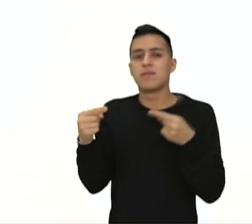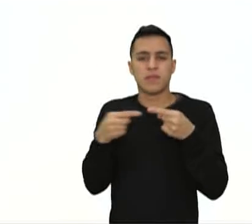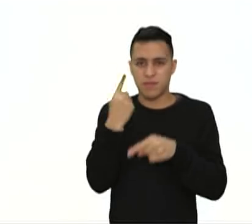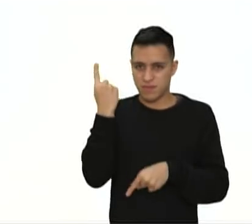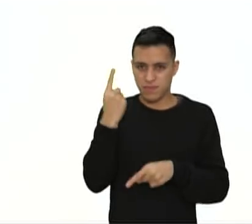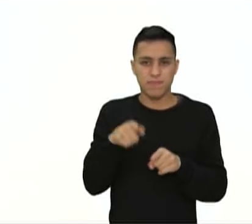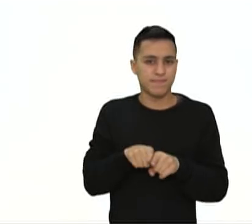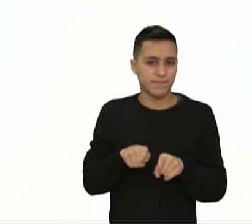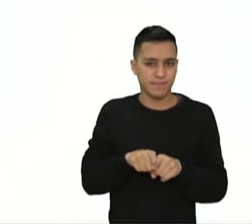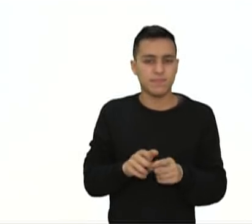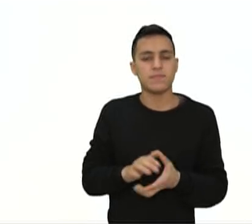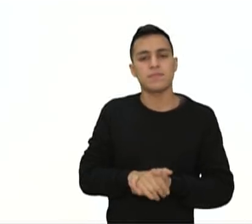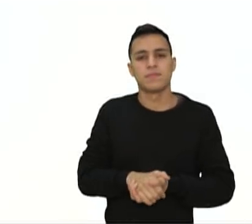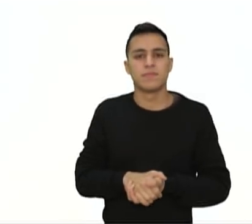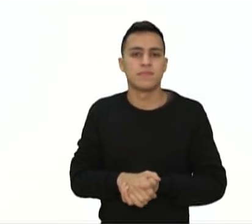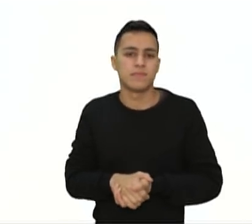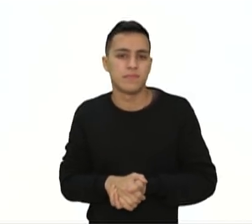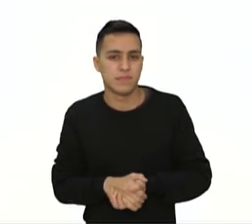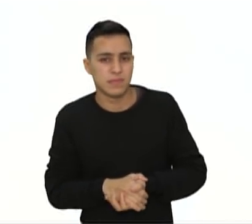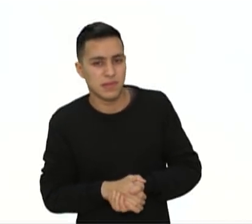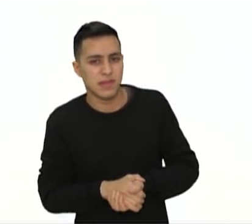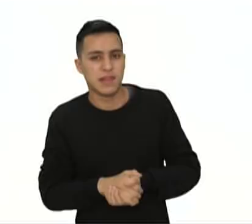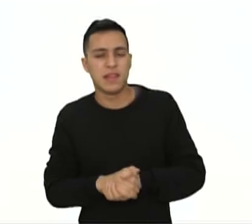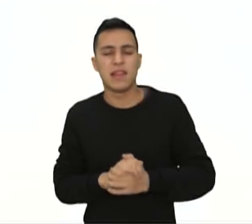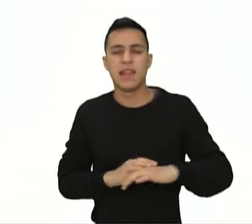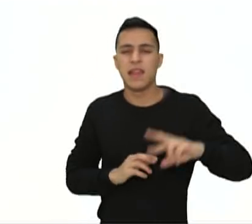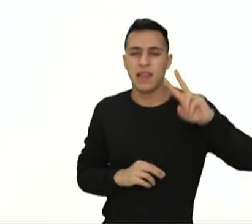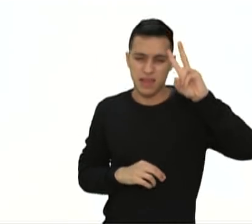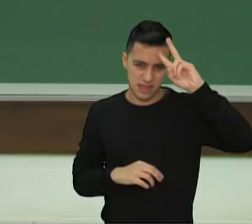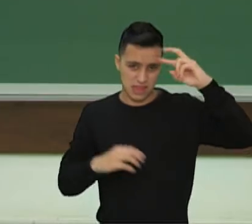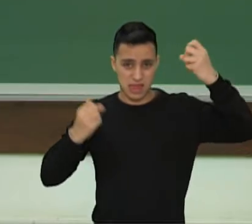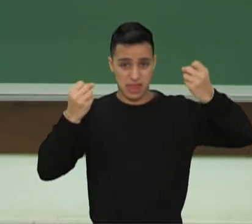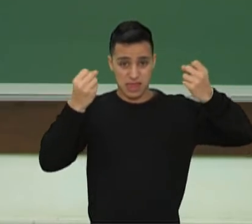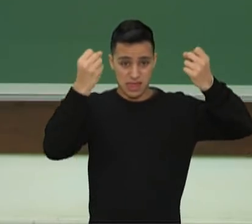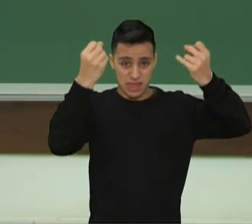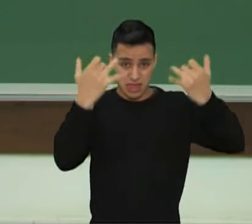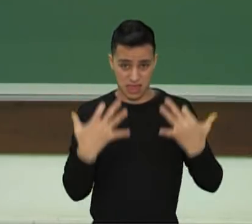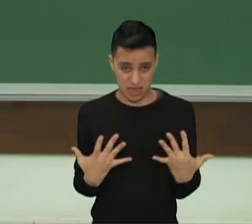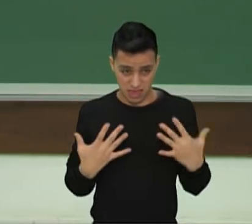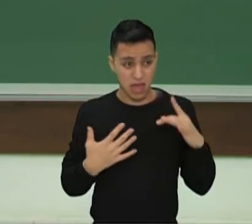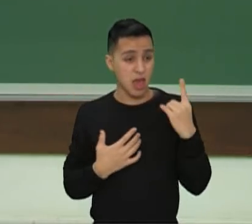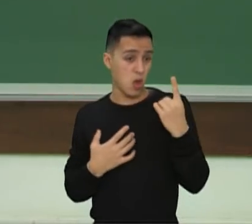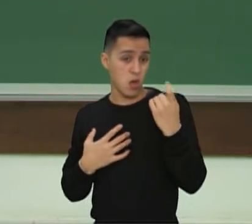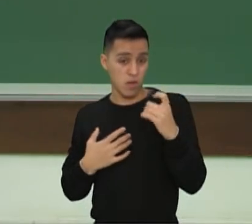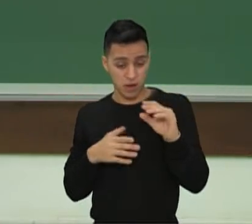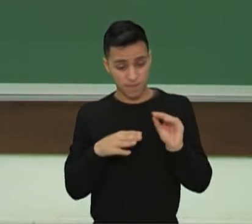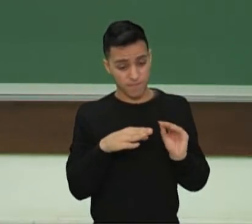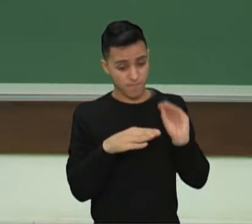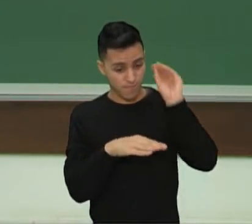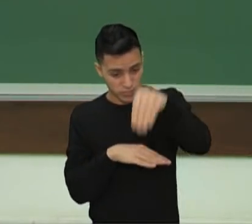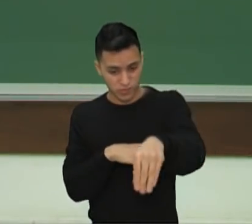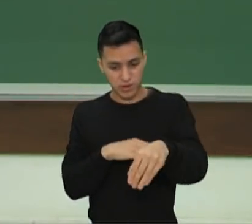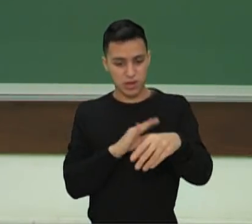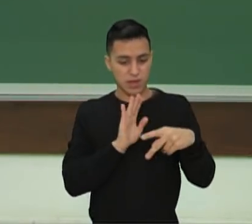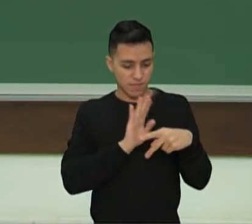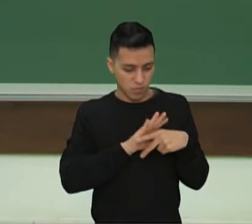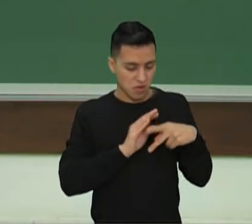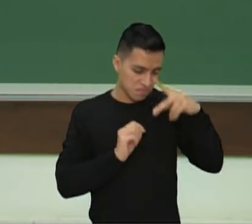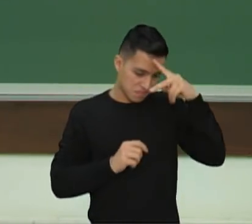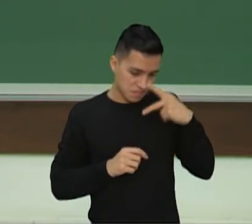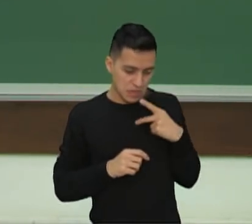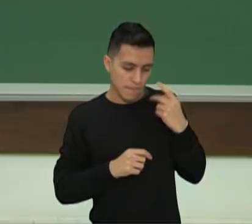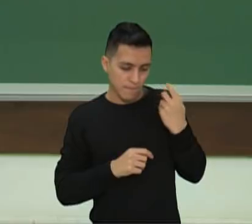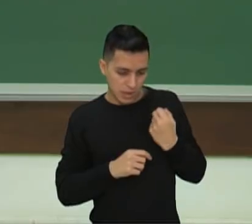também está errado. Lembra que a gente já falou, a única peça que pula tanto a sua quanto a do adversário